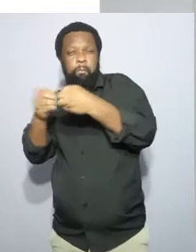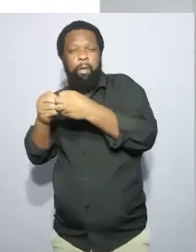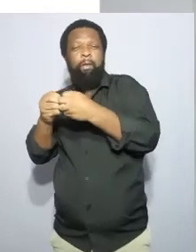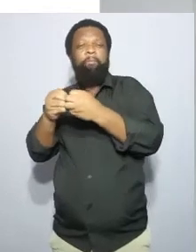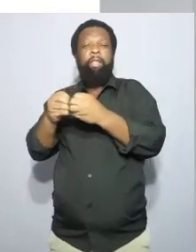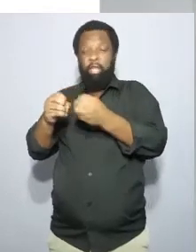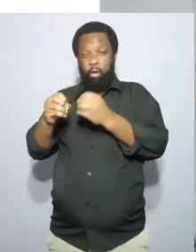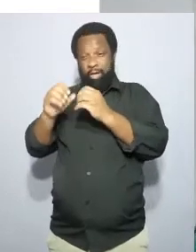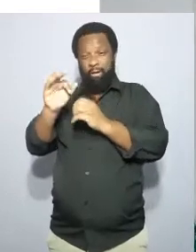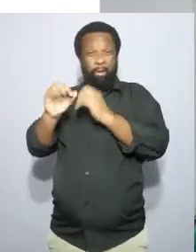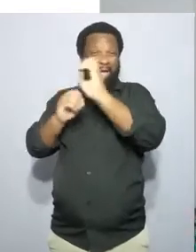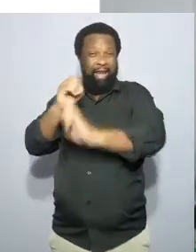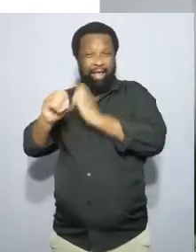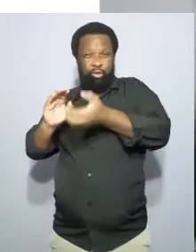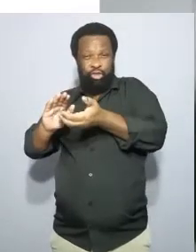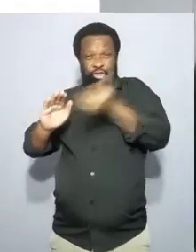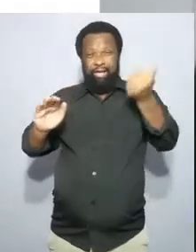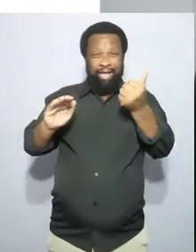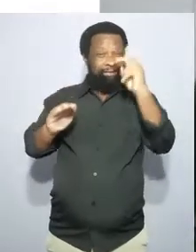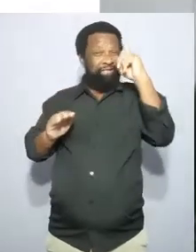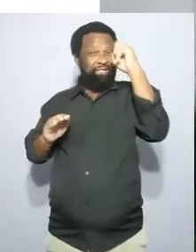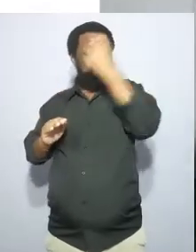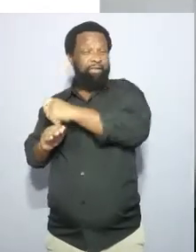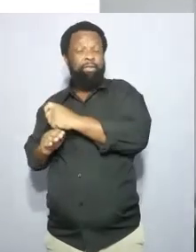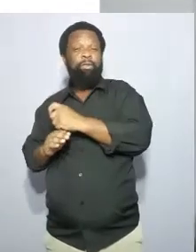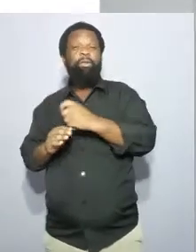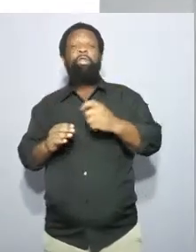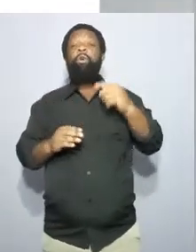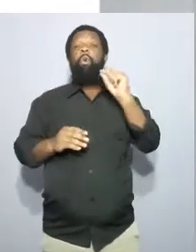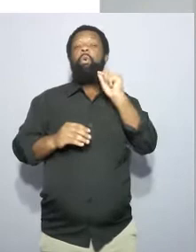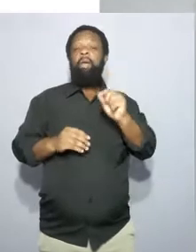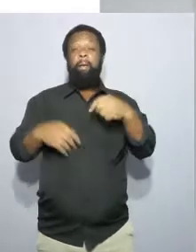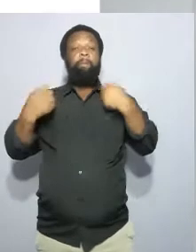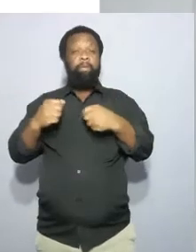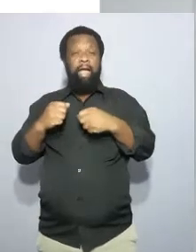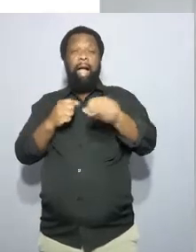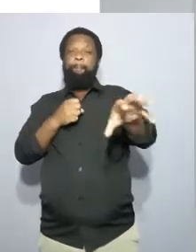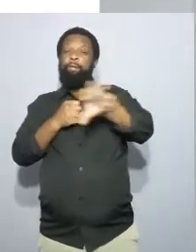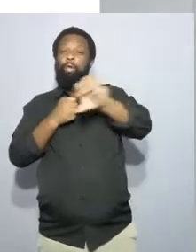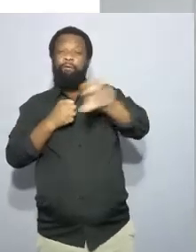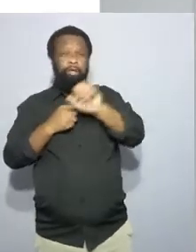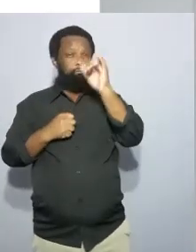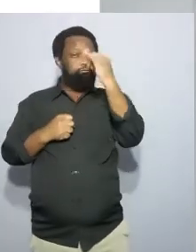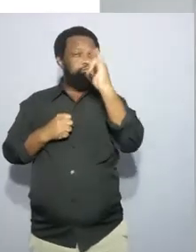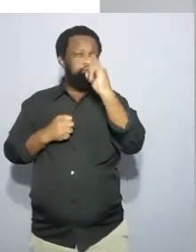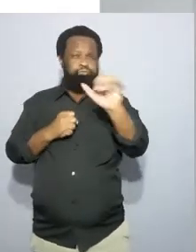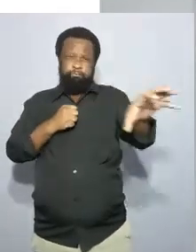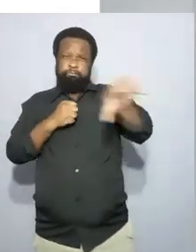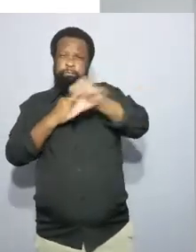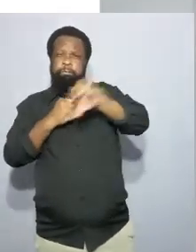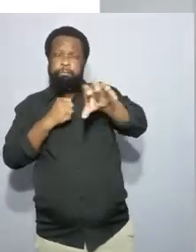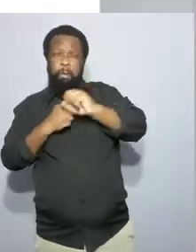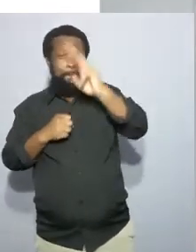elétron do flúor é mais difícil. Isso significa que eu tenho que absorver mais energia, por isso